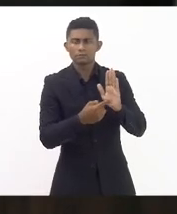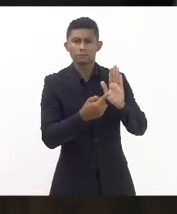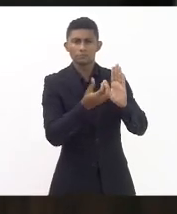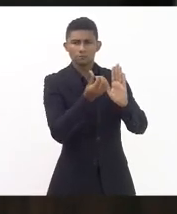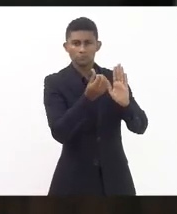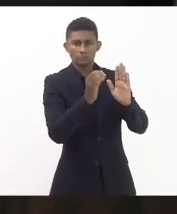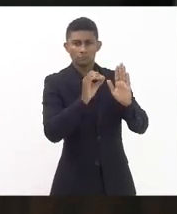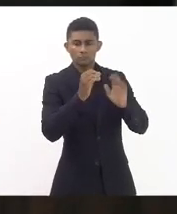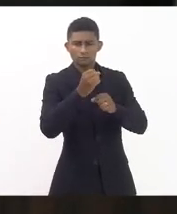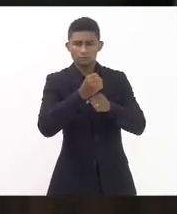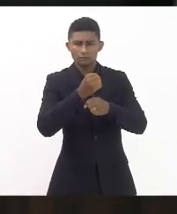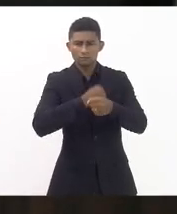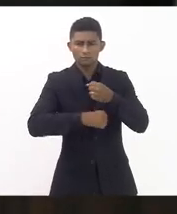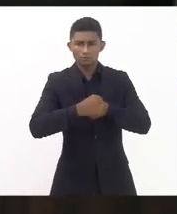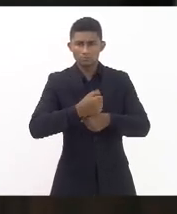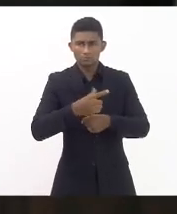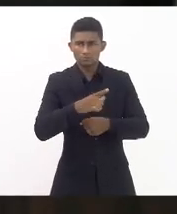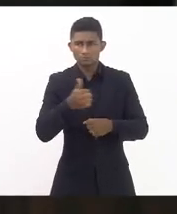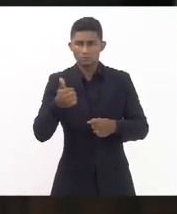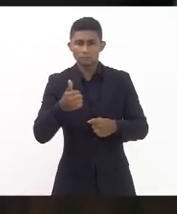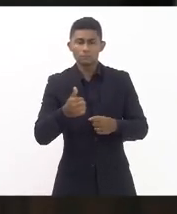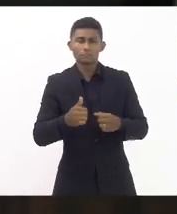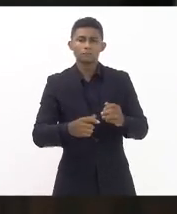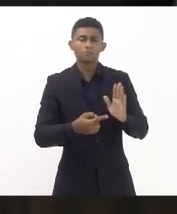21, 5375 de...